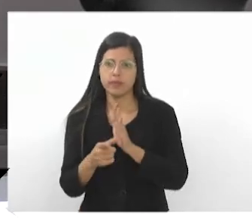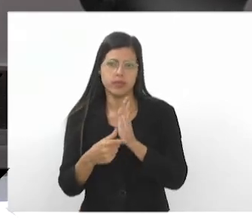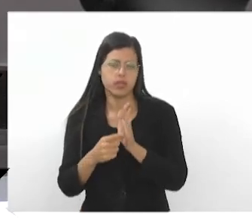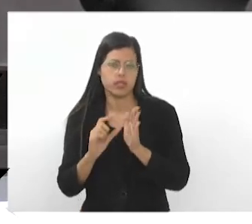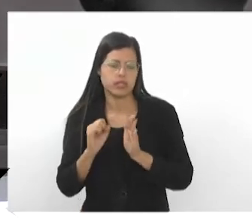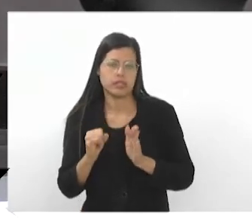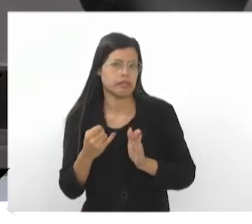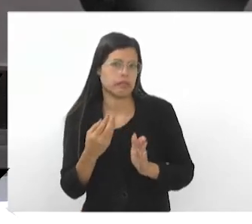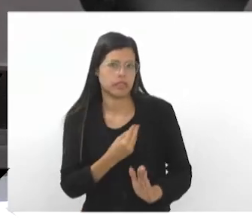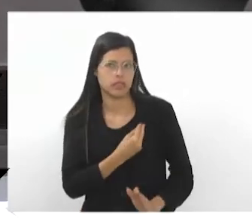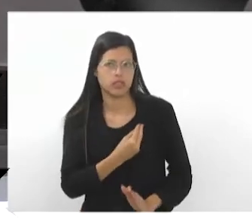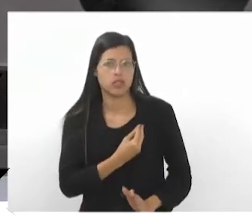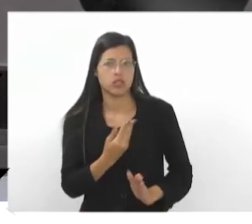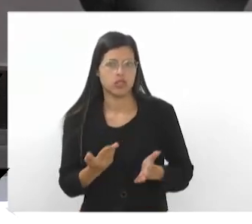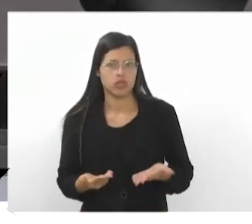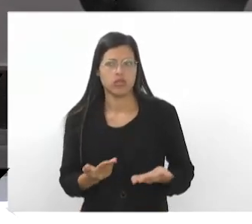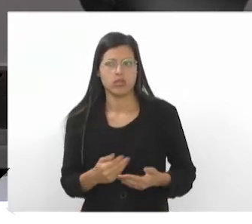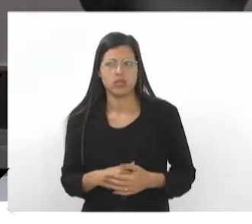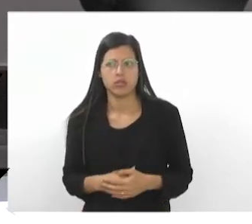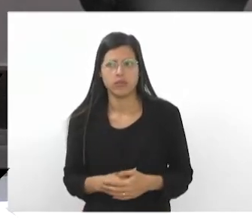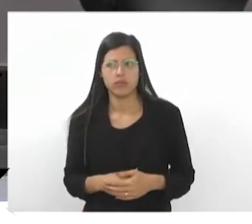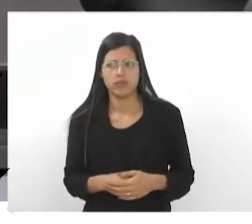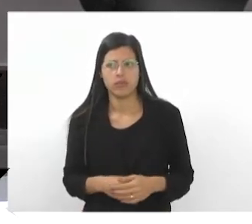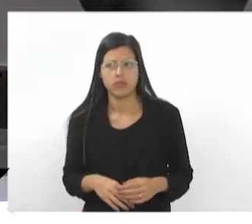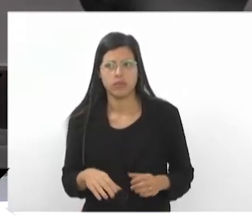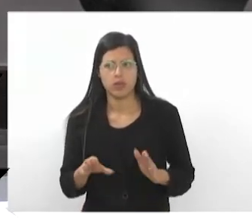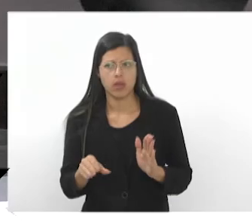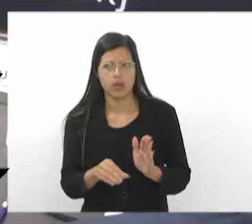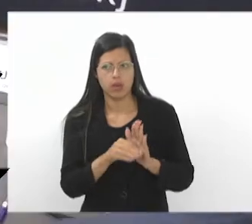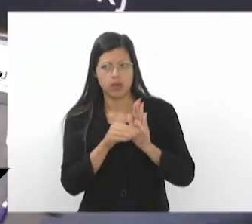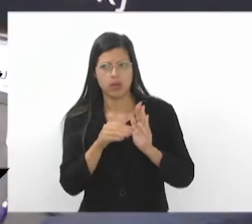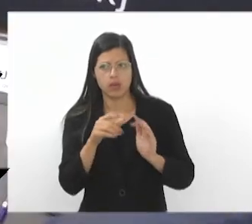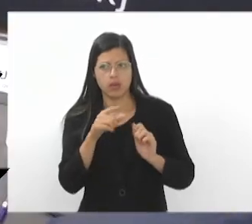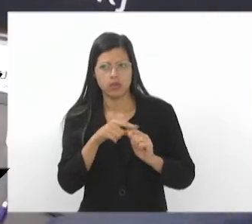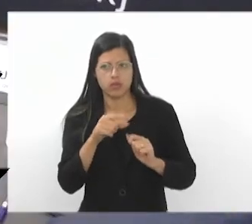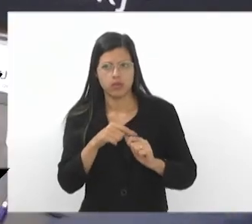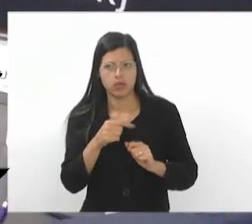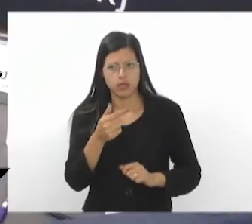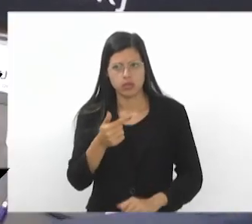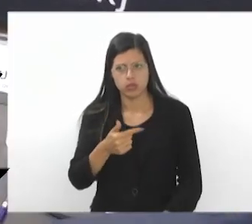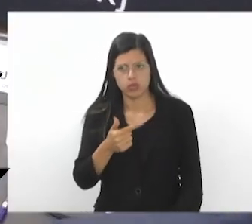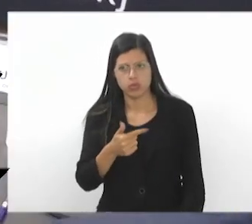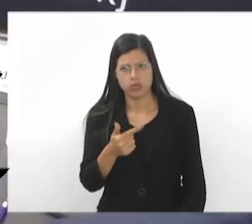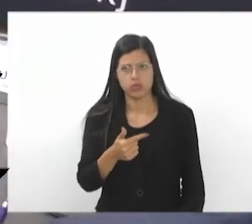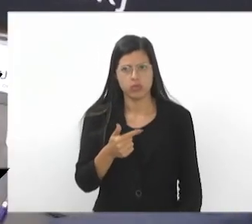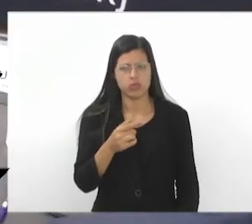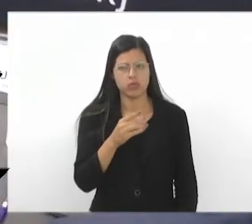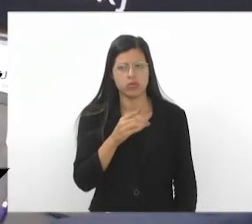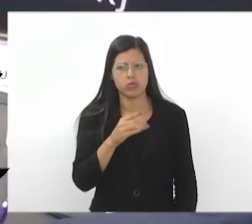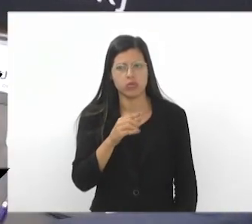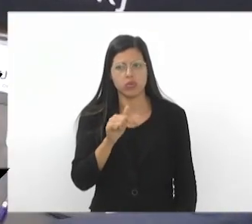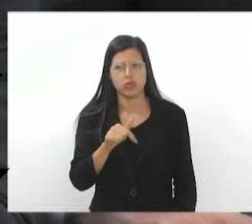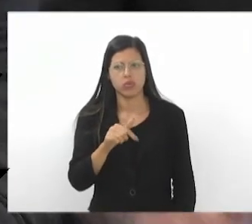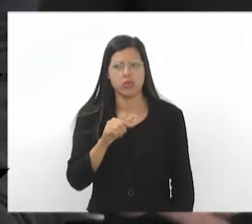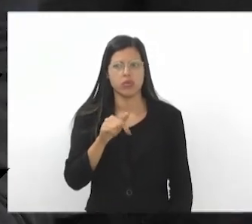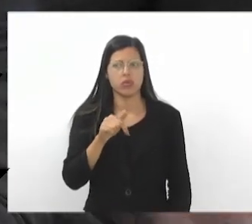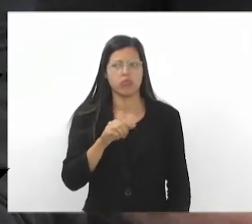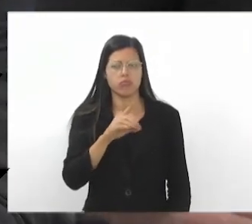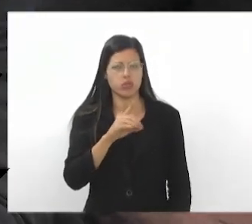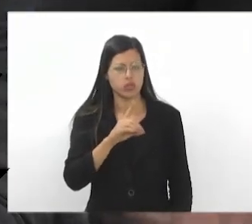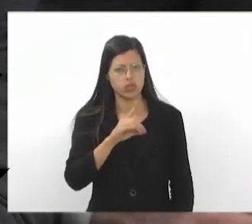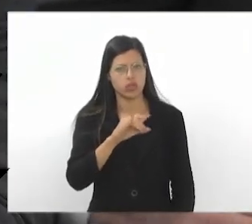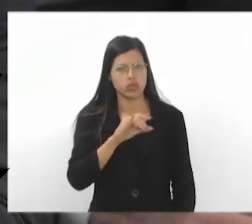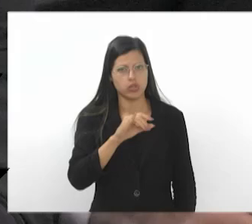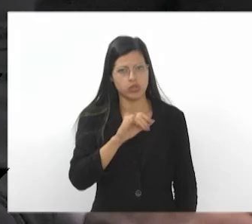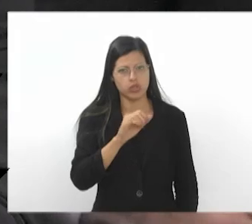uma emenda no próprio artigo 2º, Dia do Diácono Católico. pronto. A gente pode incluir